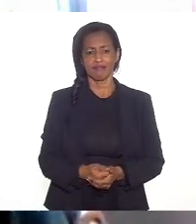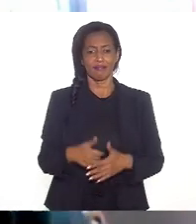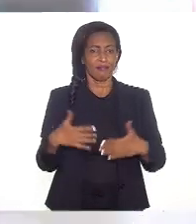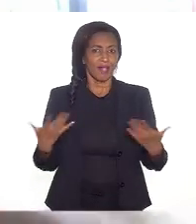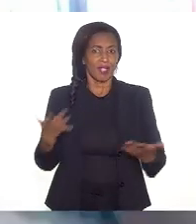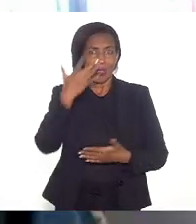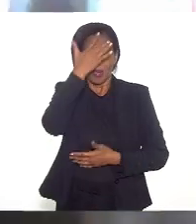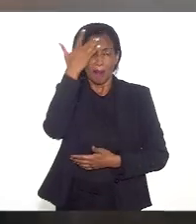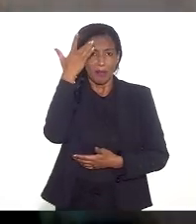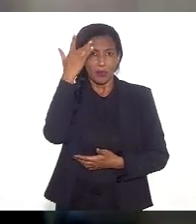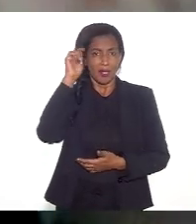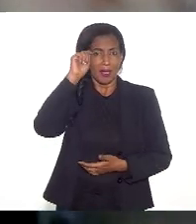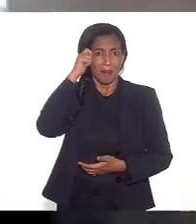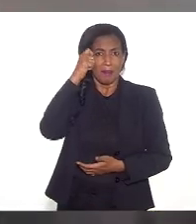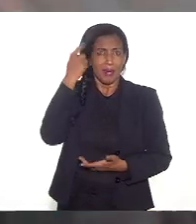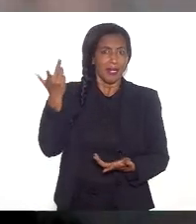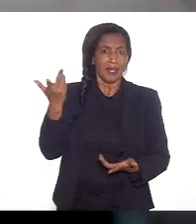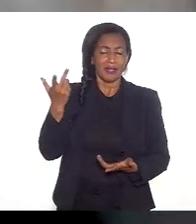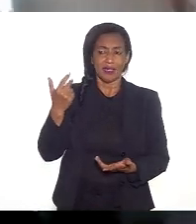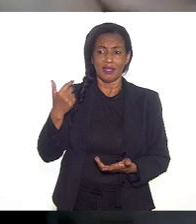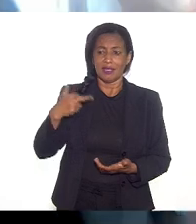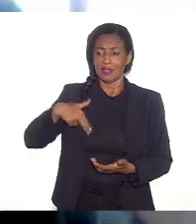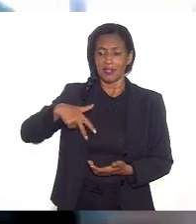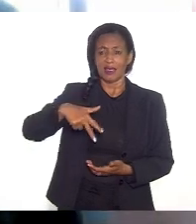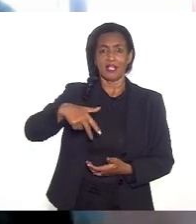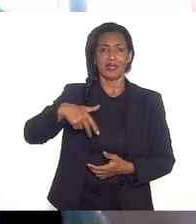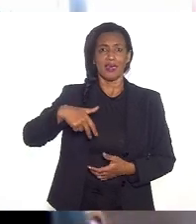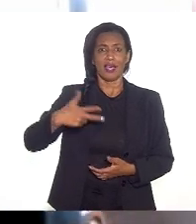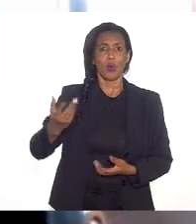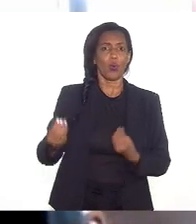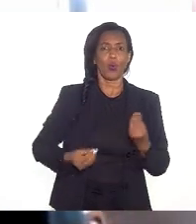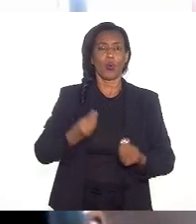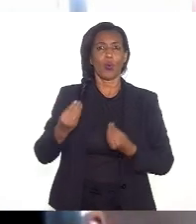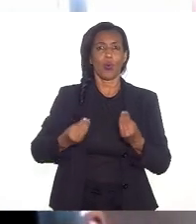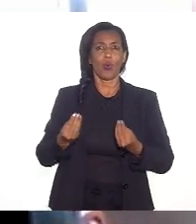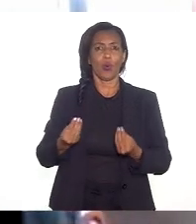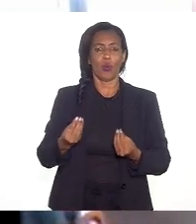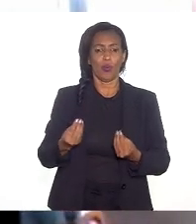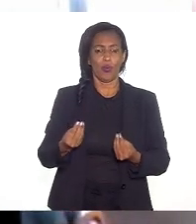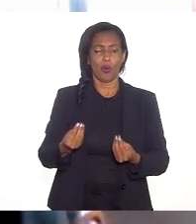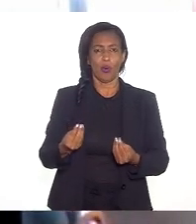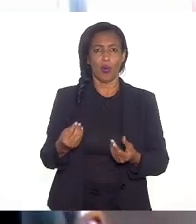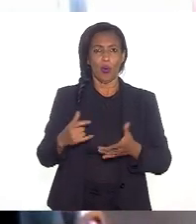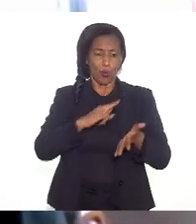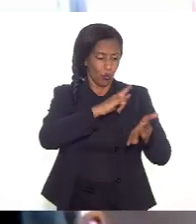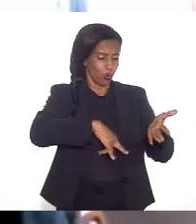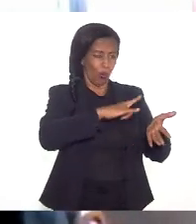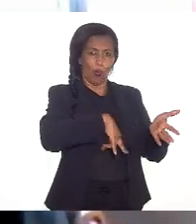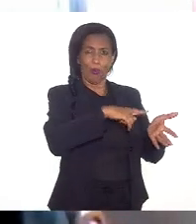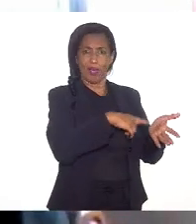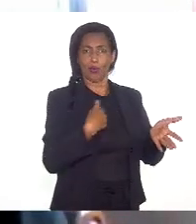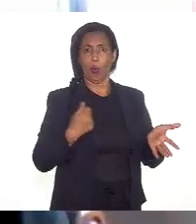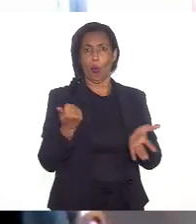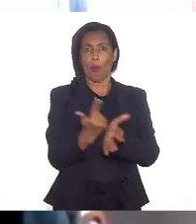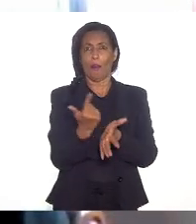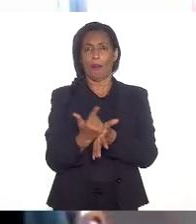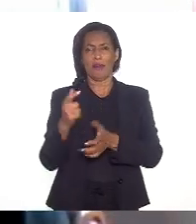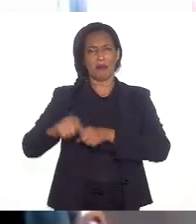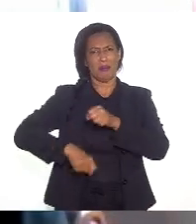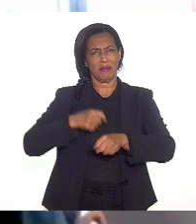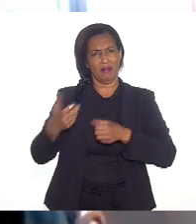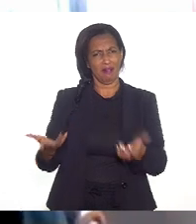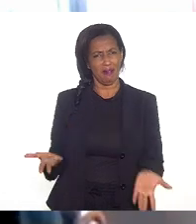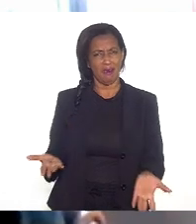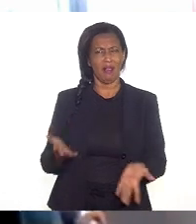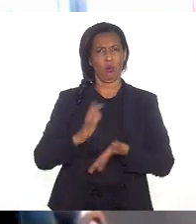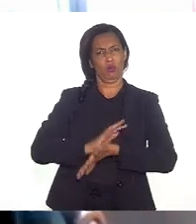Então, a pessoa que é preta tem que andar na rua com o certificado de propriedade da sua bicicleta? Um bando de